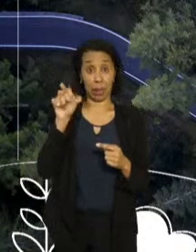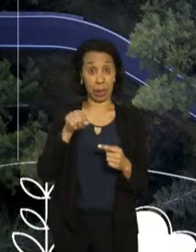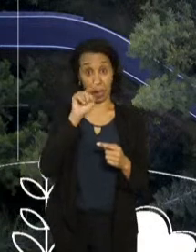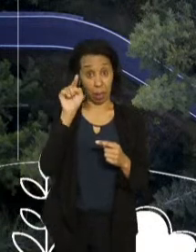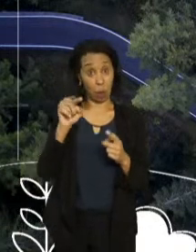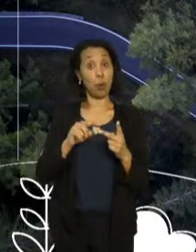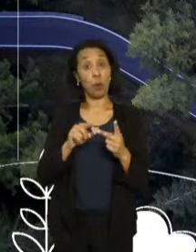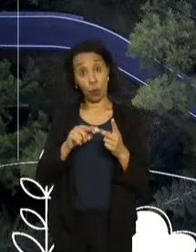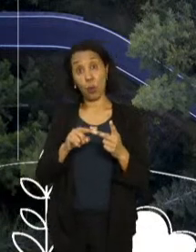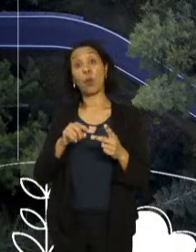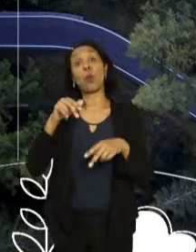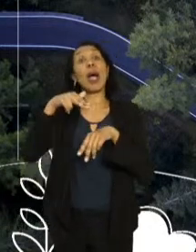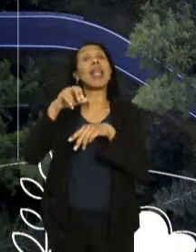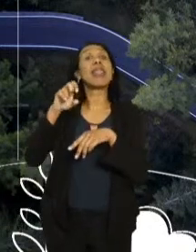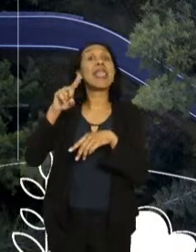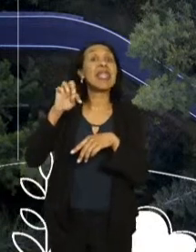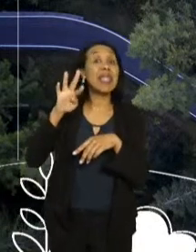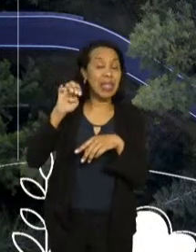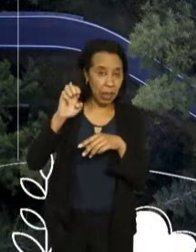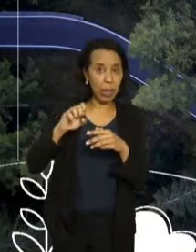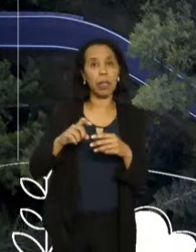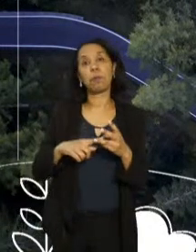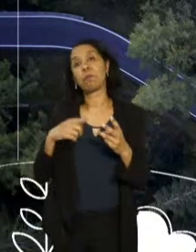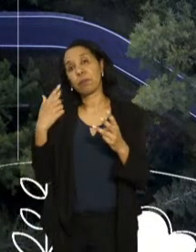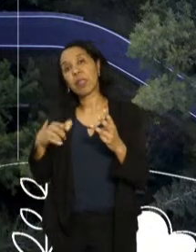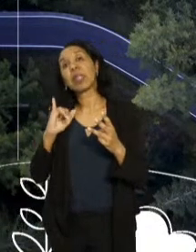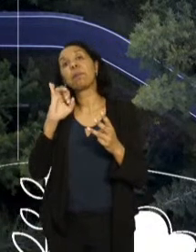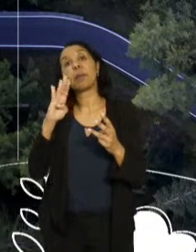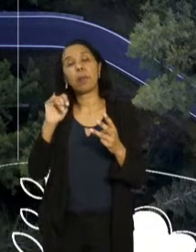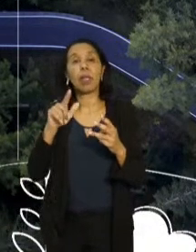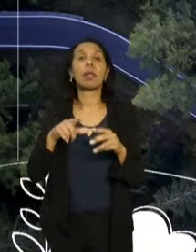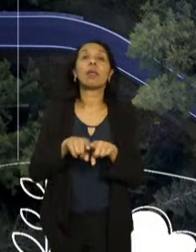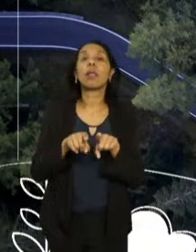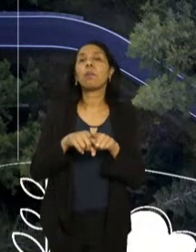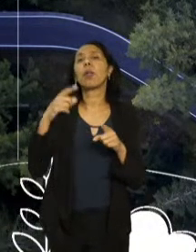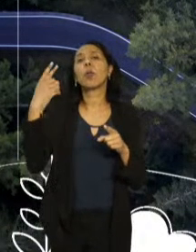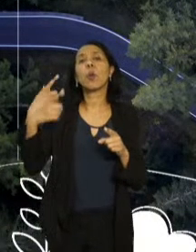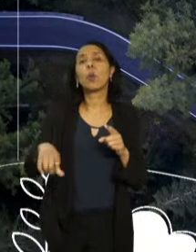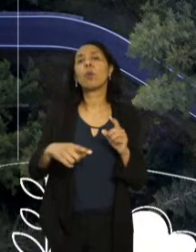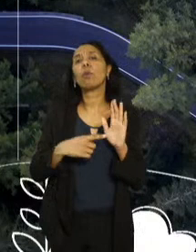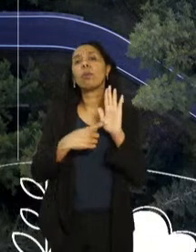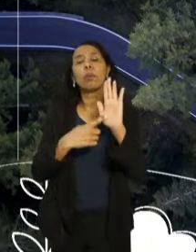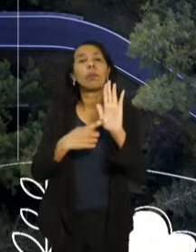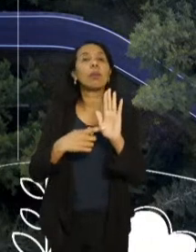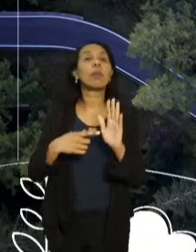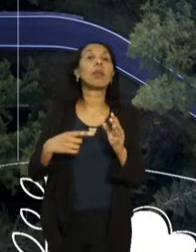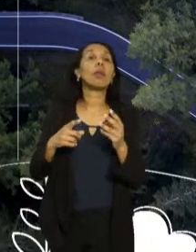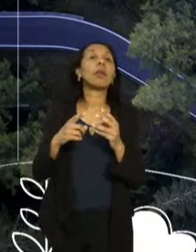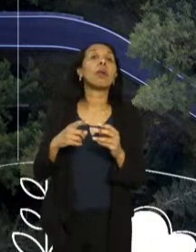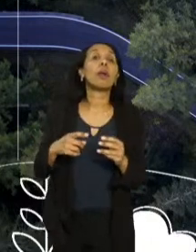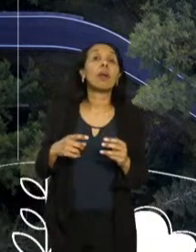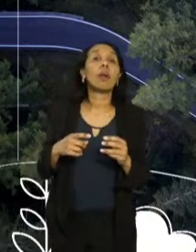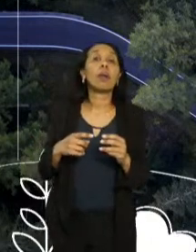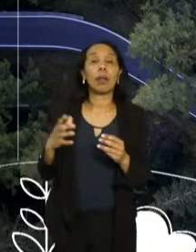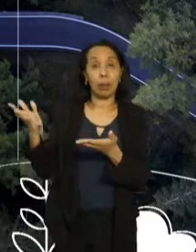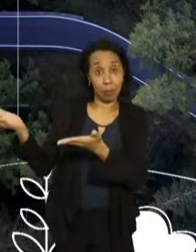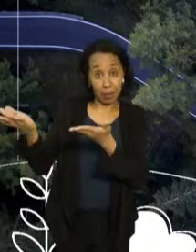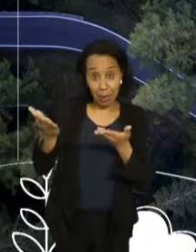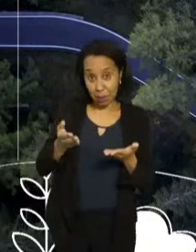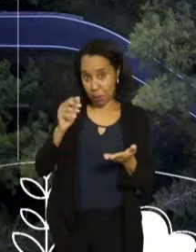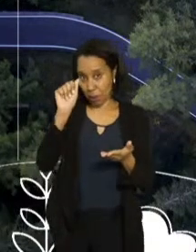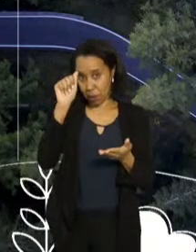e a EDP. Na quinta-feira, a gente abre aqui o palco do Sustainable Talks para receber